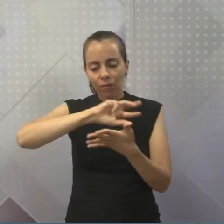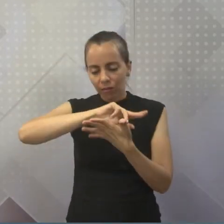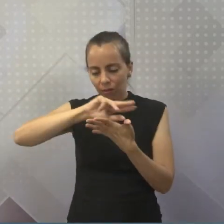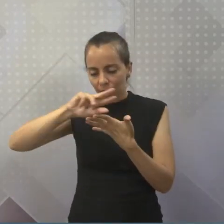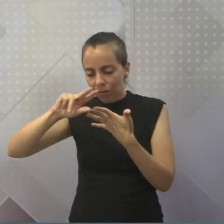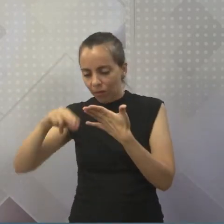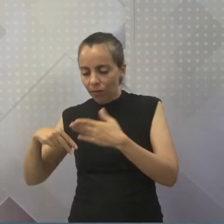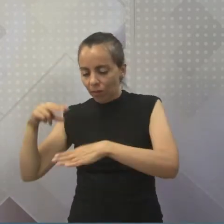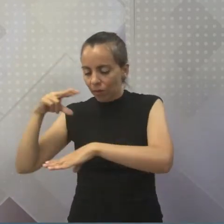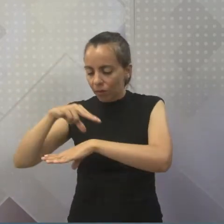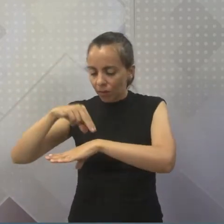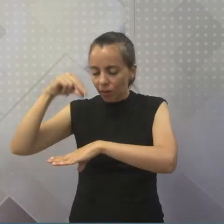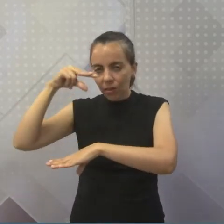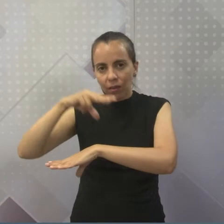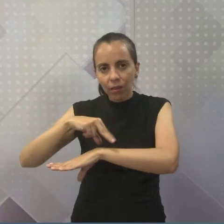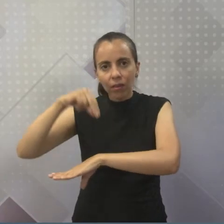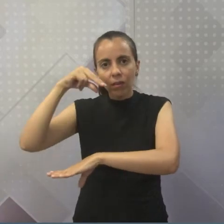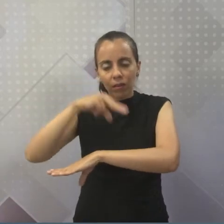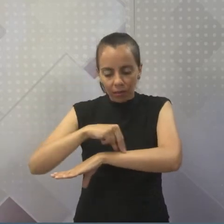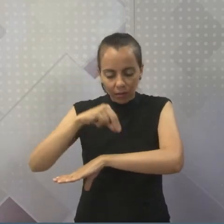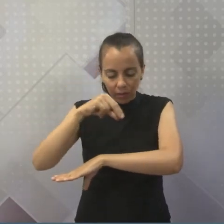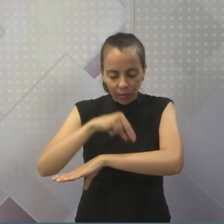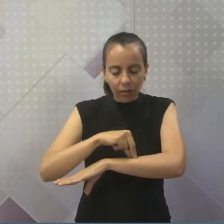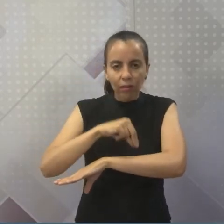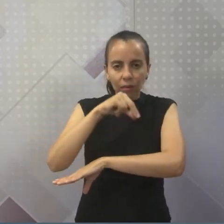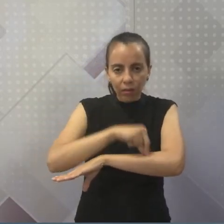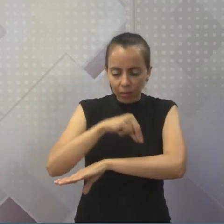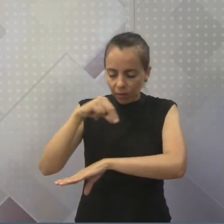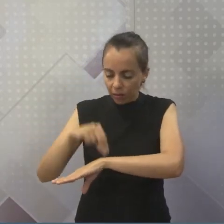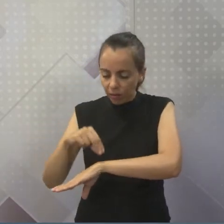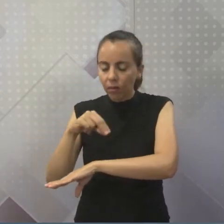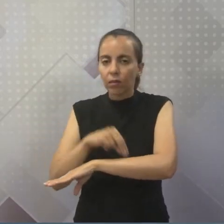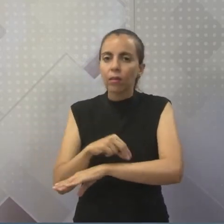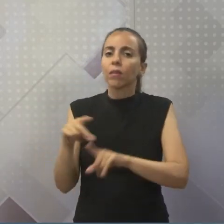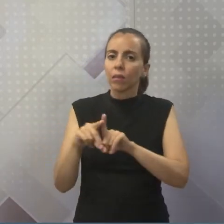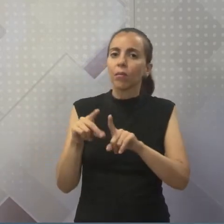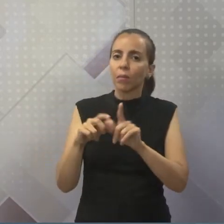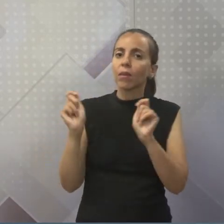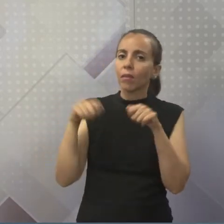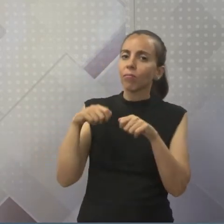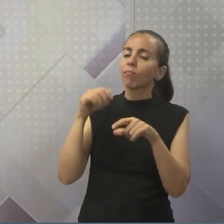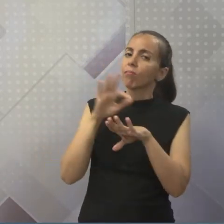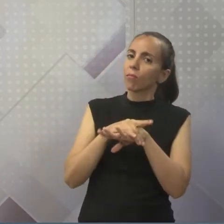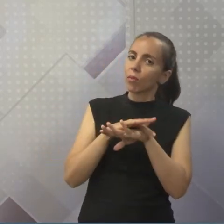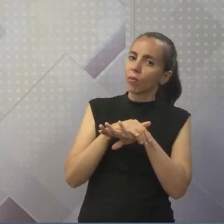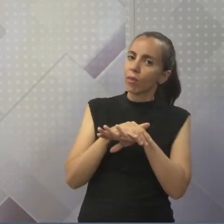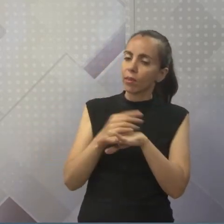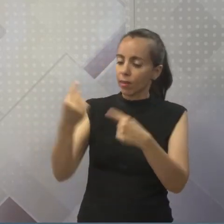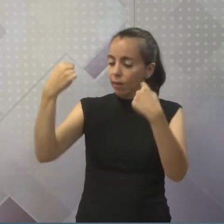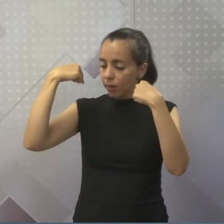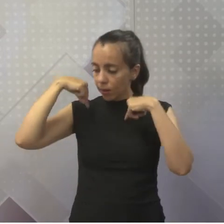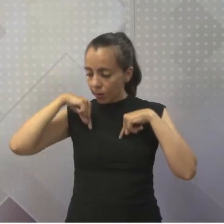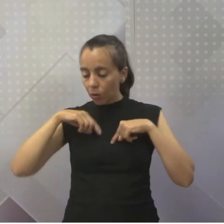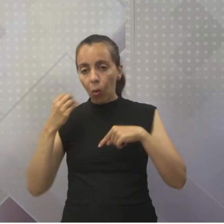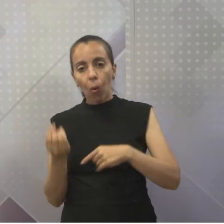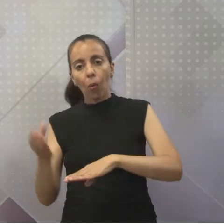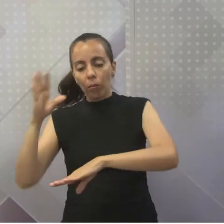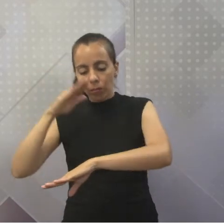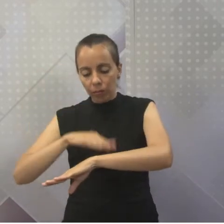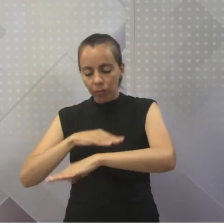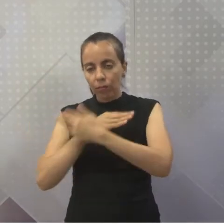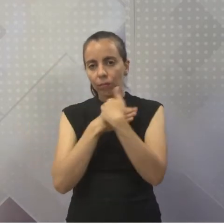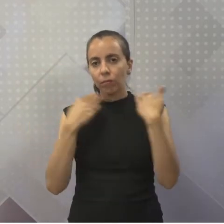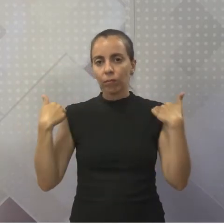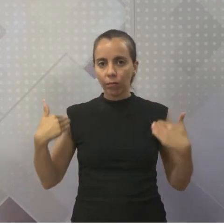patas articuladas podem provocar doenças externas e internas, ou perdão, externas, né?